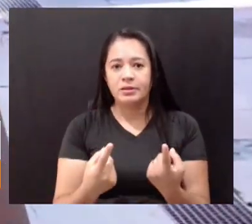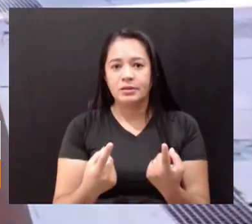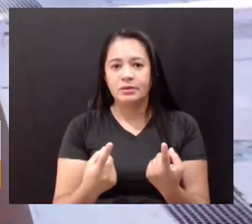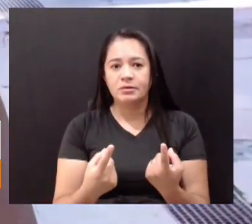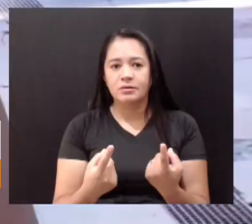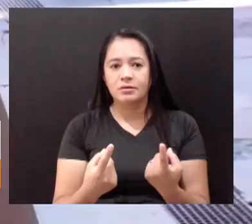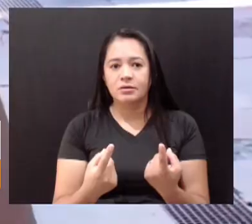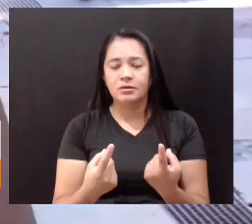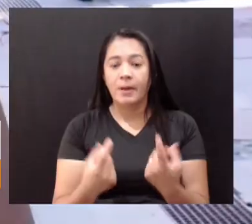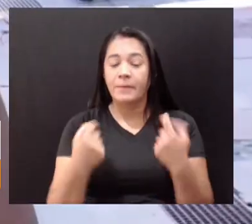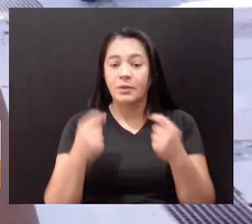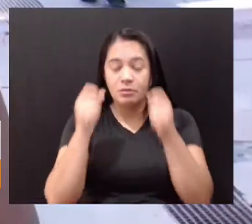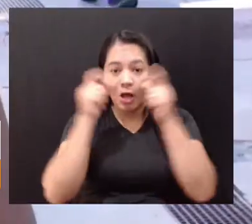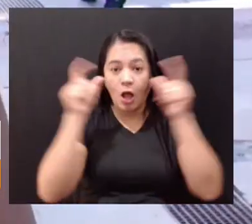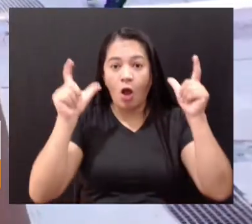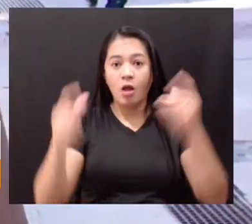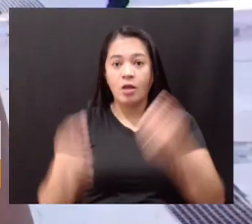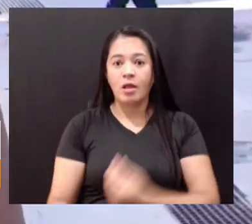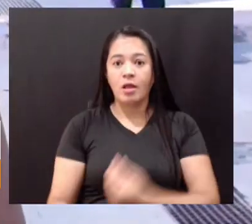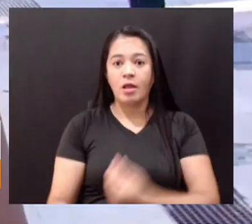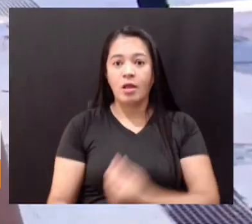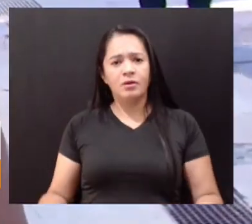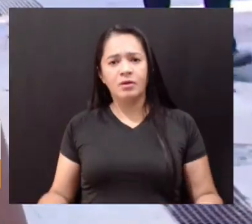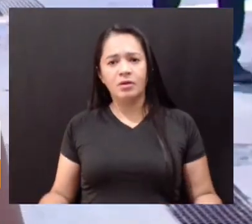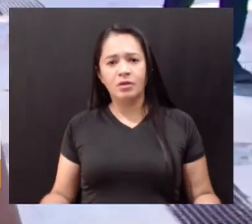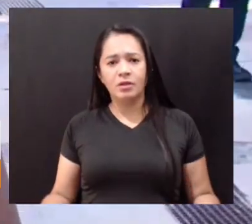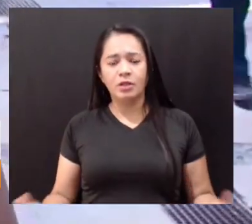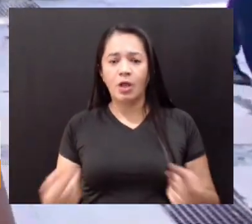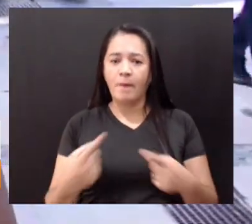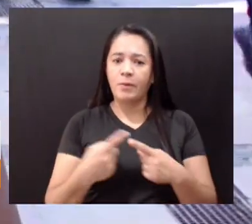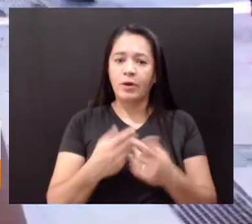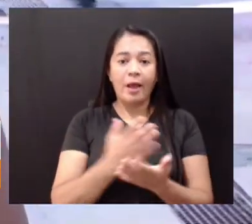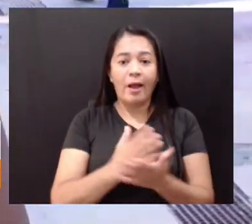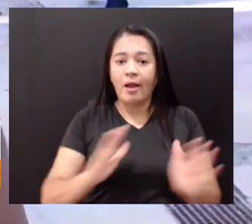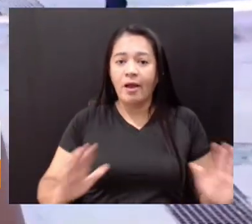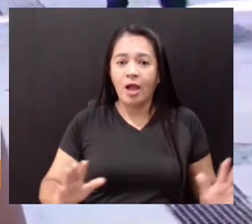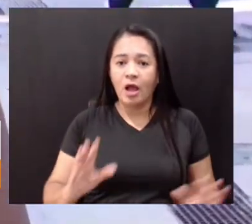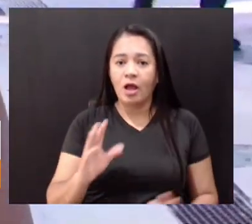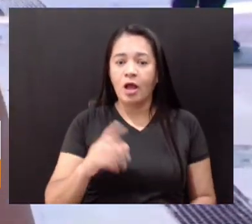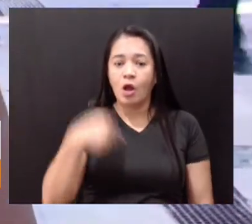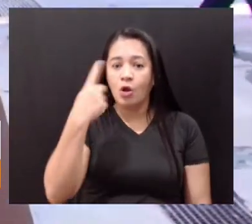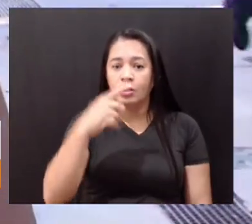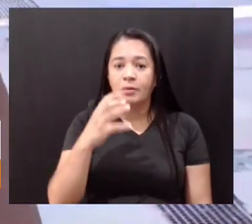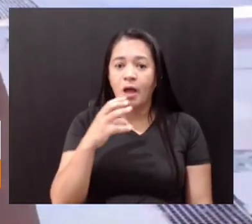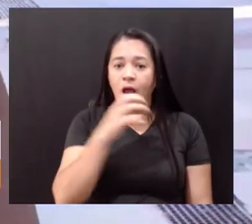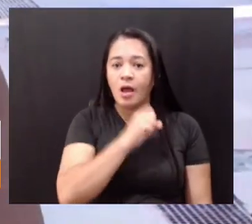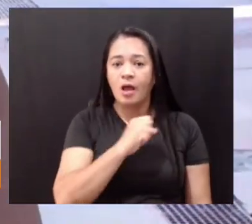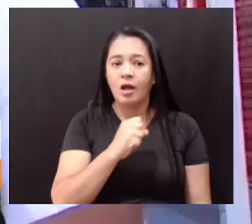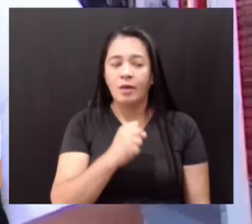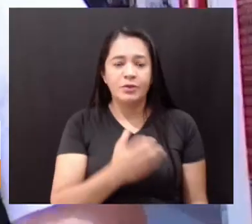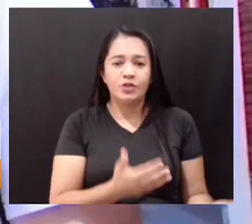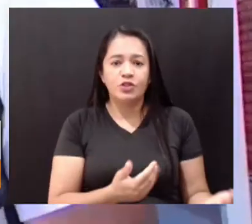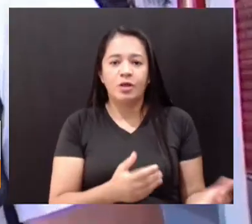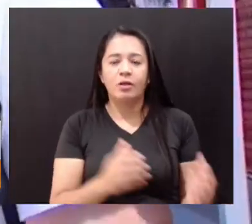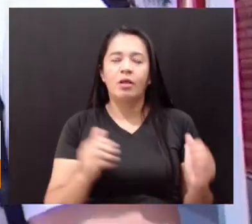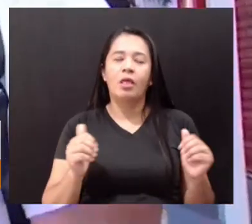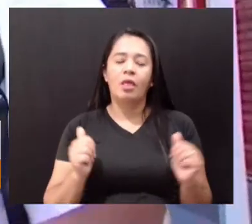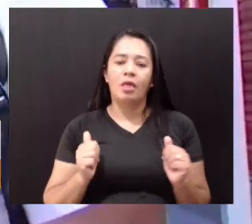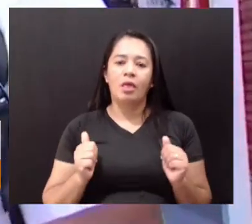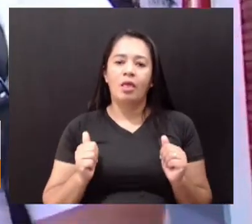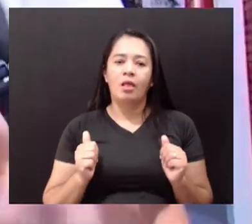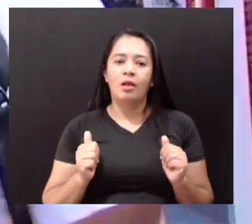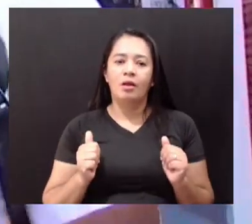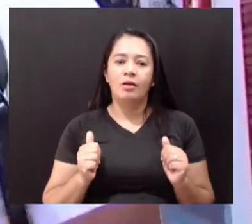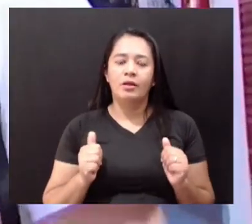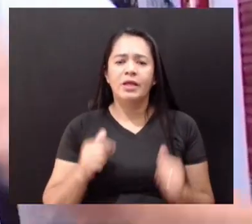para a vida, né? Uma hora tudo passa, o tempo tá passando muito rápido e a molecada tá tudo aí acomodada. Imagine você tá em